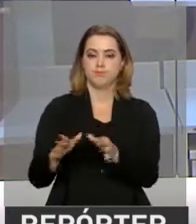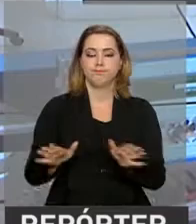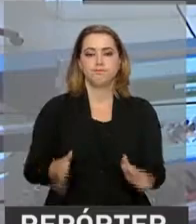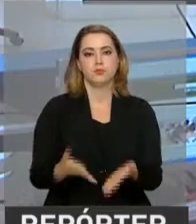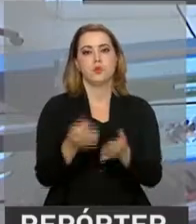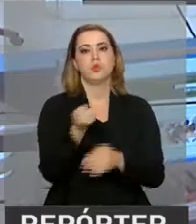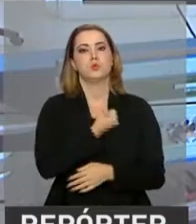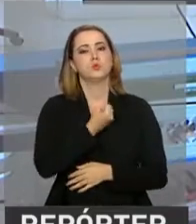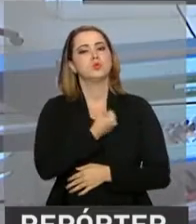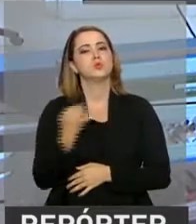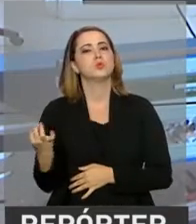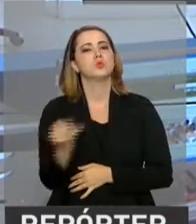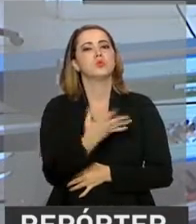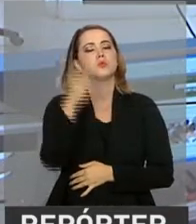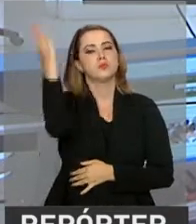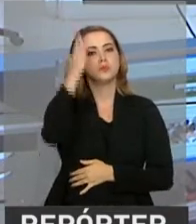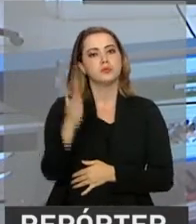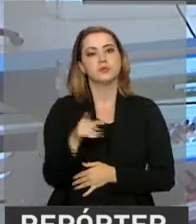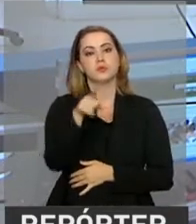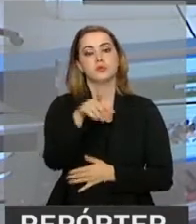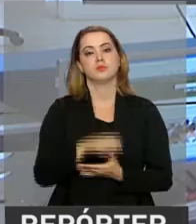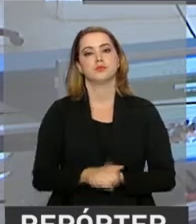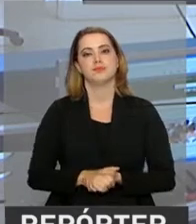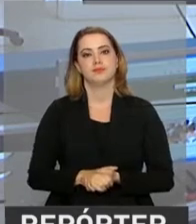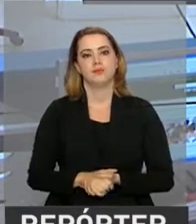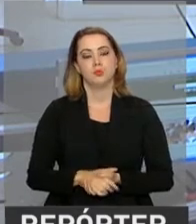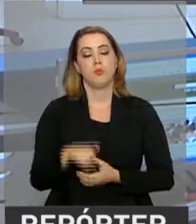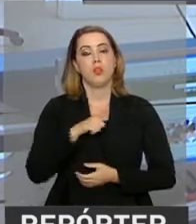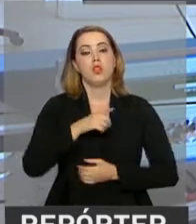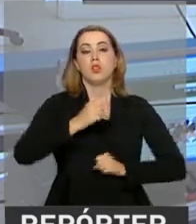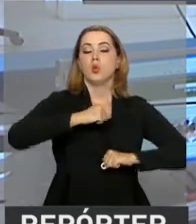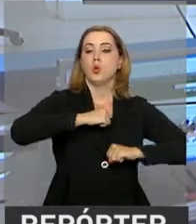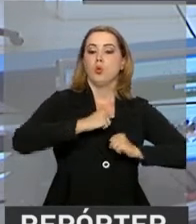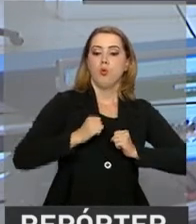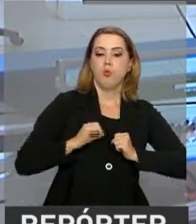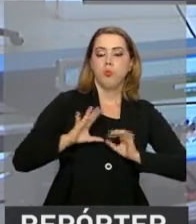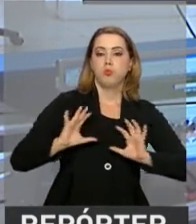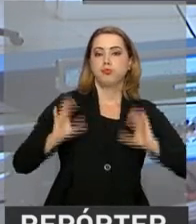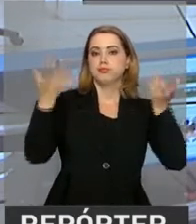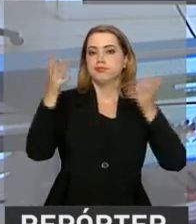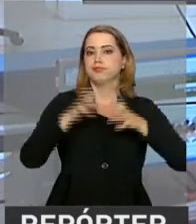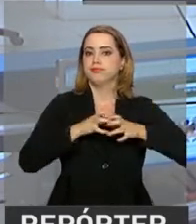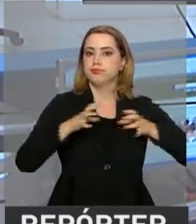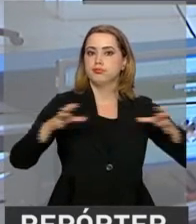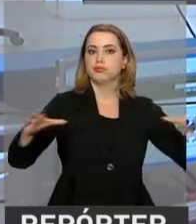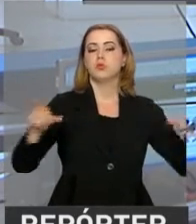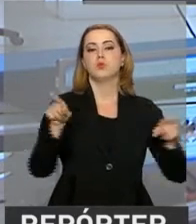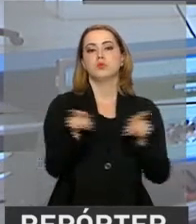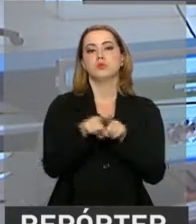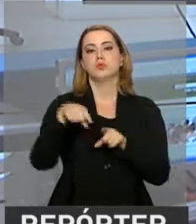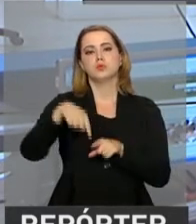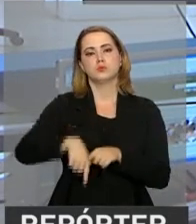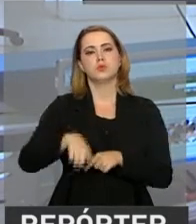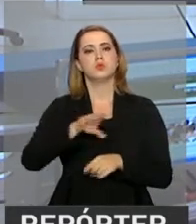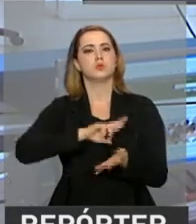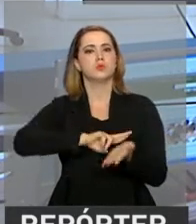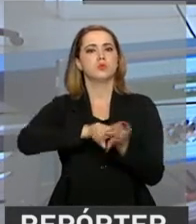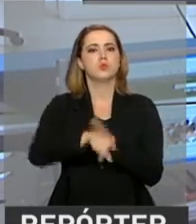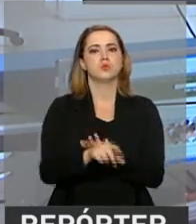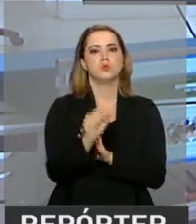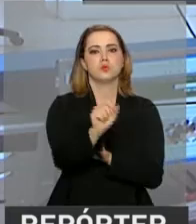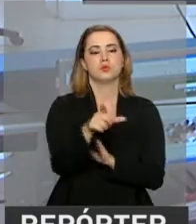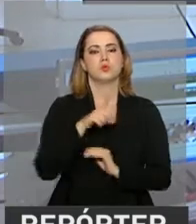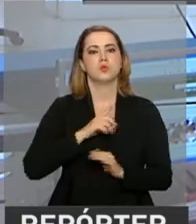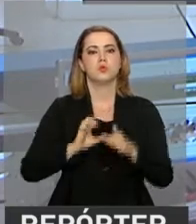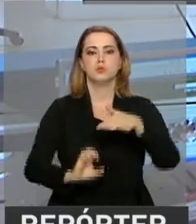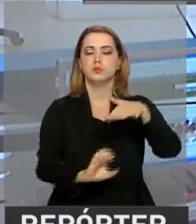Brasil. O maior evento da indústria de defesa brasileira, que acontece em Brasília nesta semana, reúne diversos